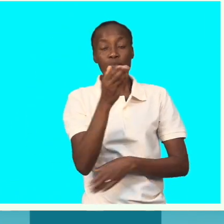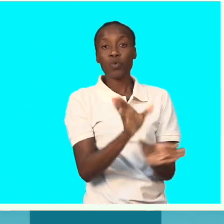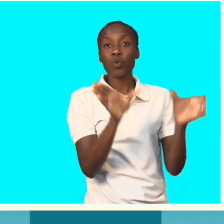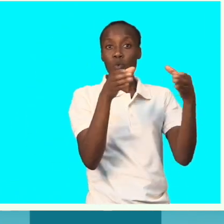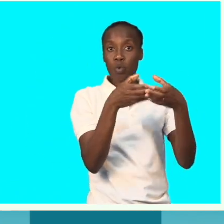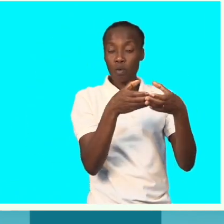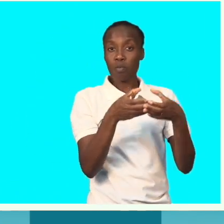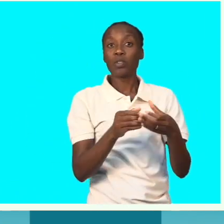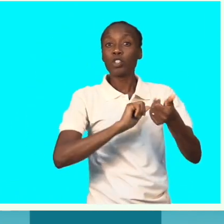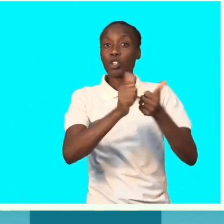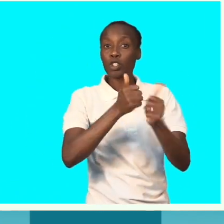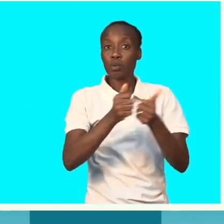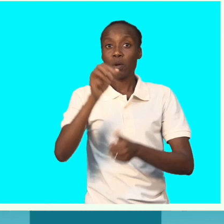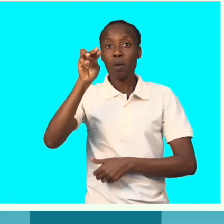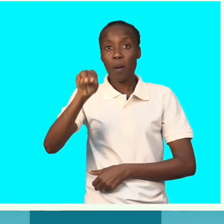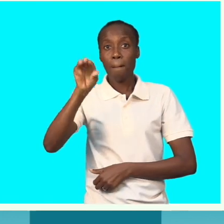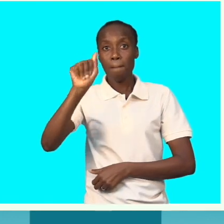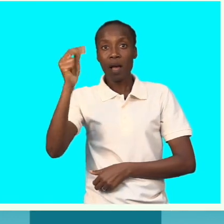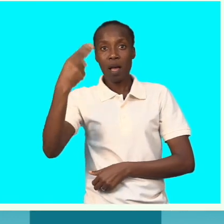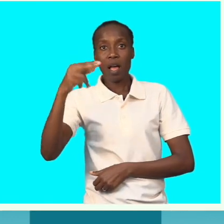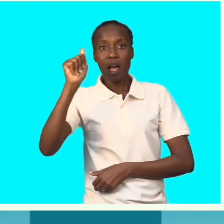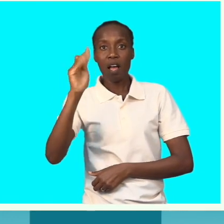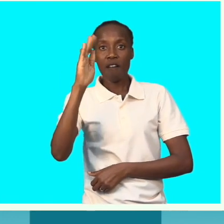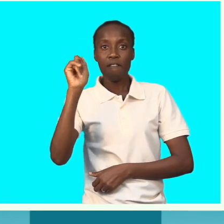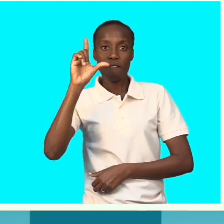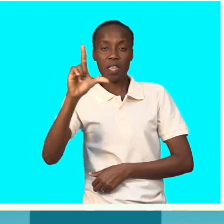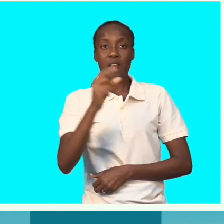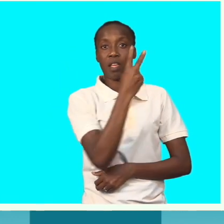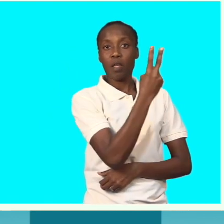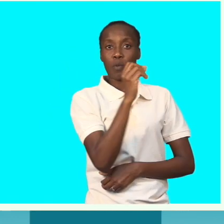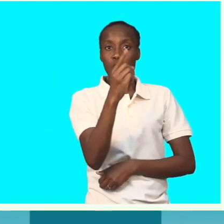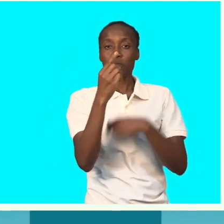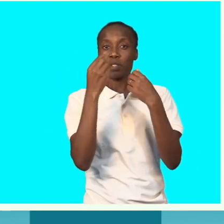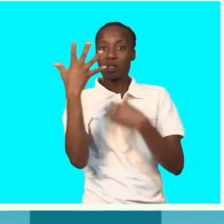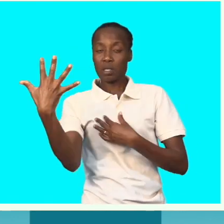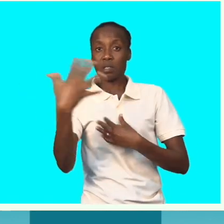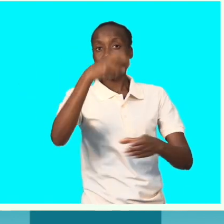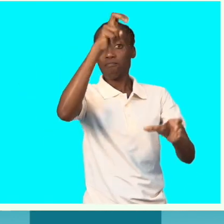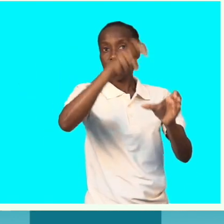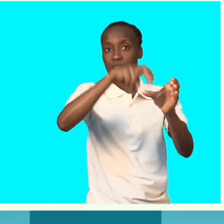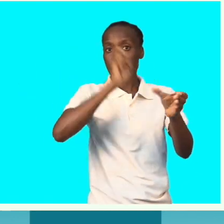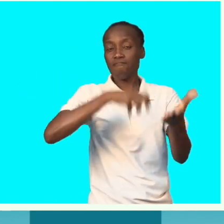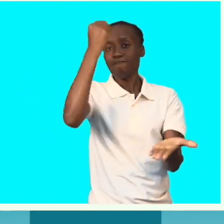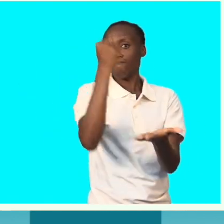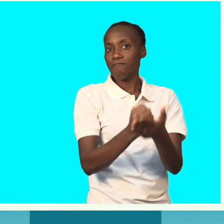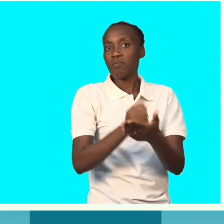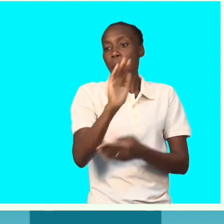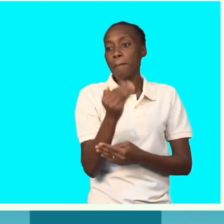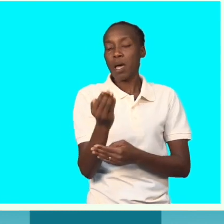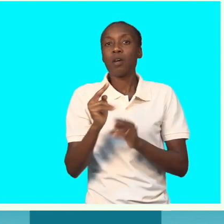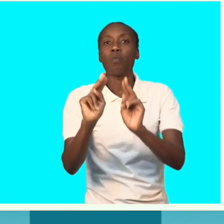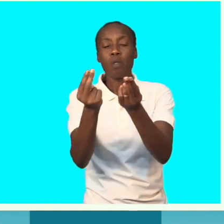desportivo Mafil, que em 2015 decidiu abandonar o campeonato da cidade para se